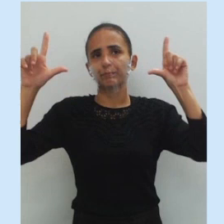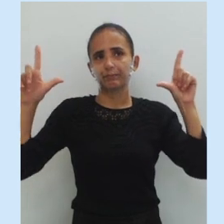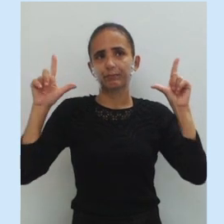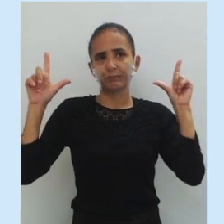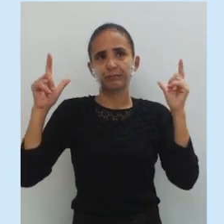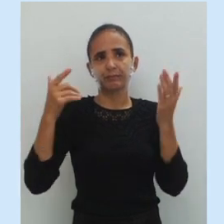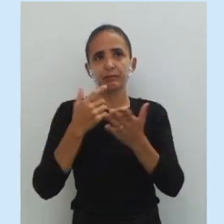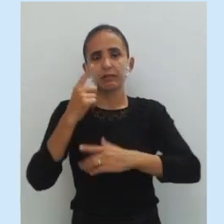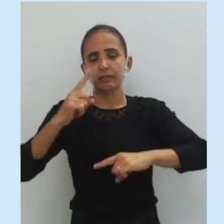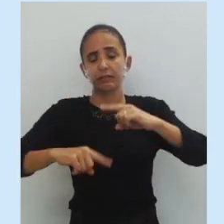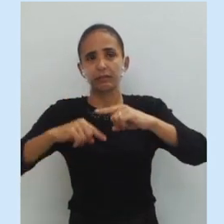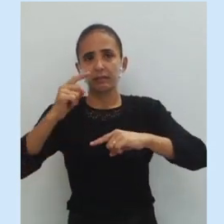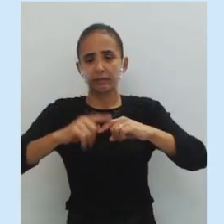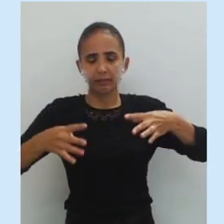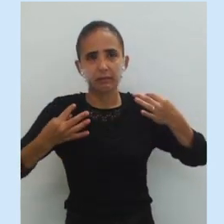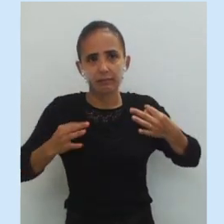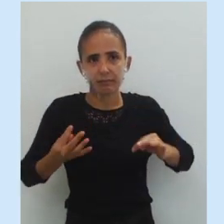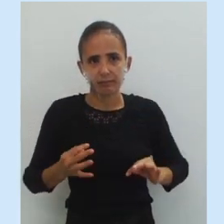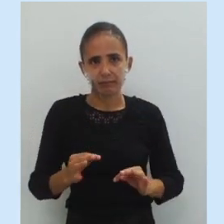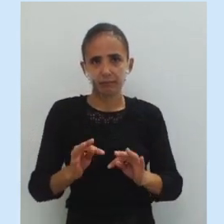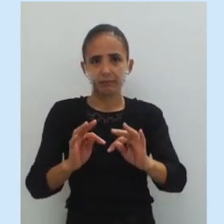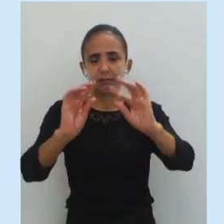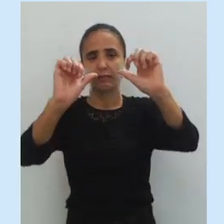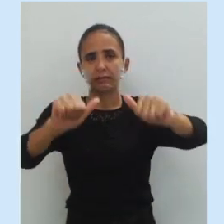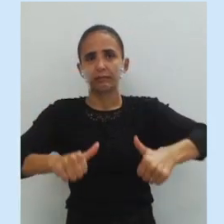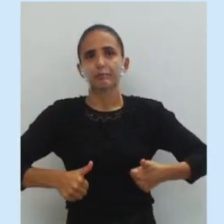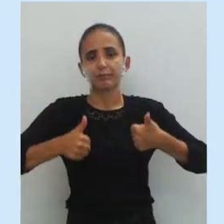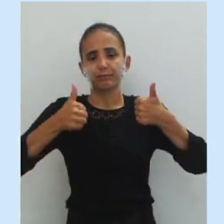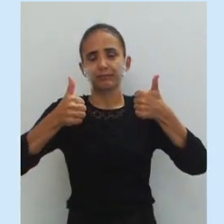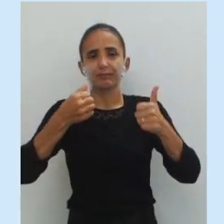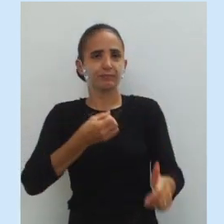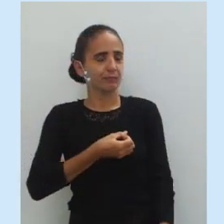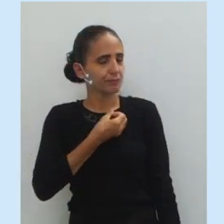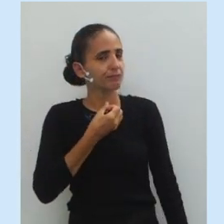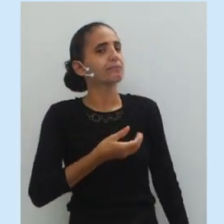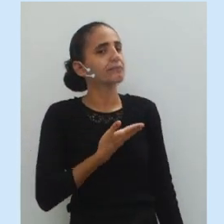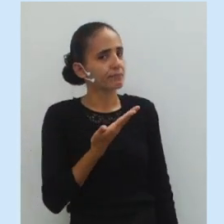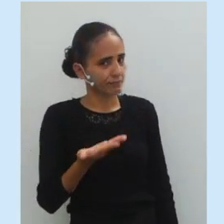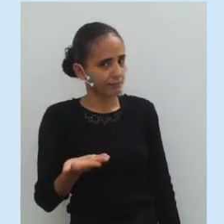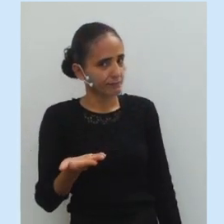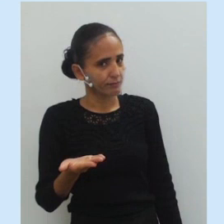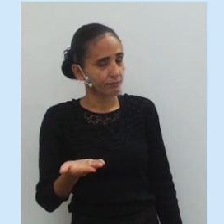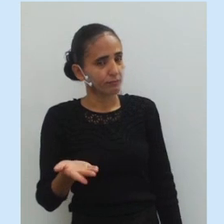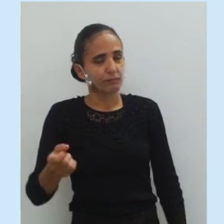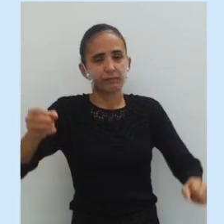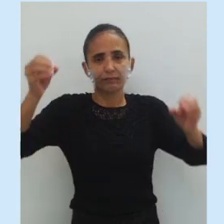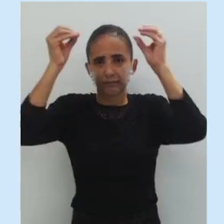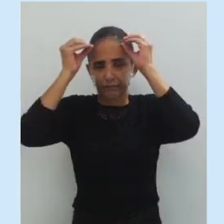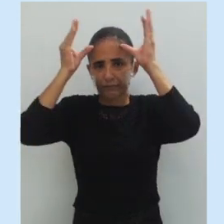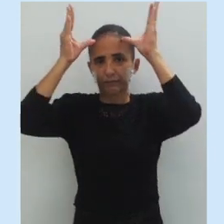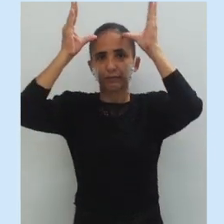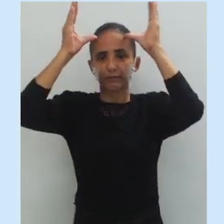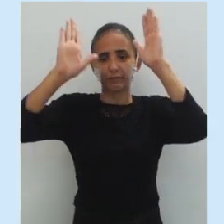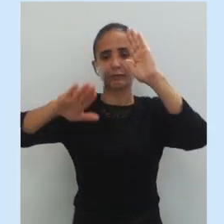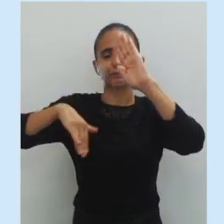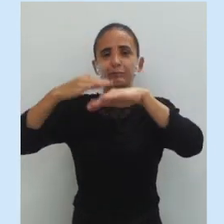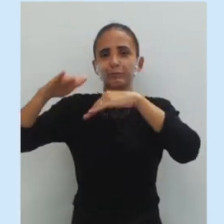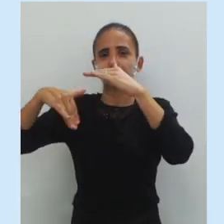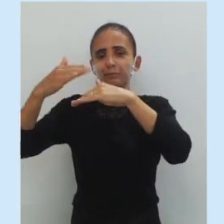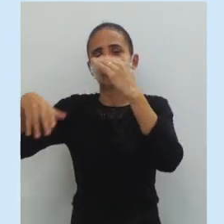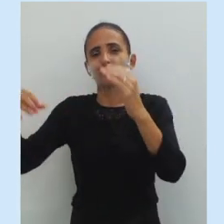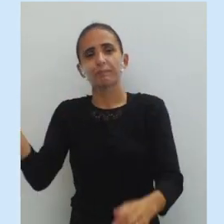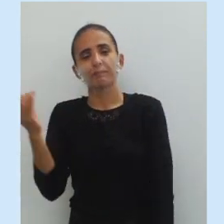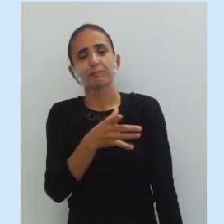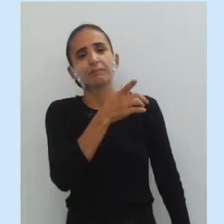aí sobre a qualidade de vida, ou seja, conhecimento e inovação. Temos